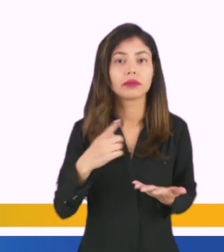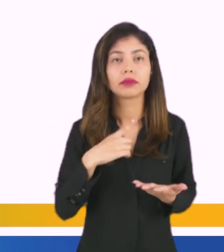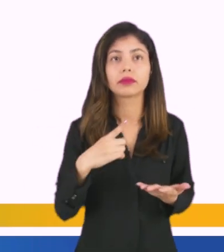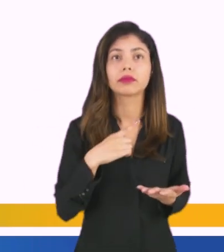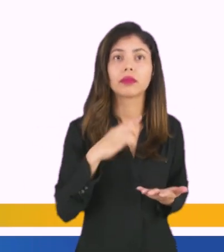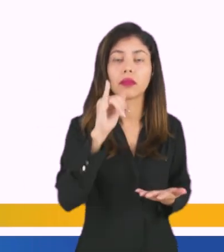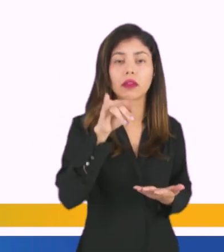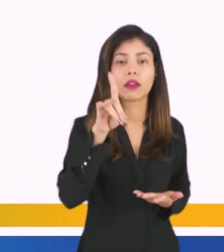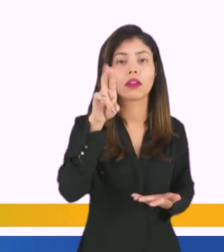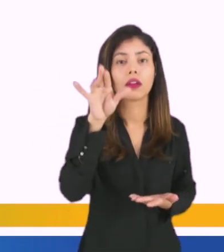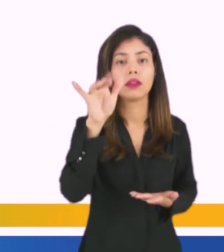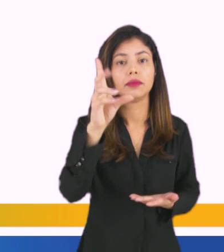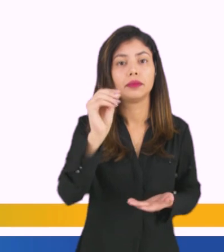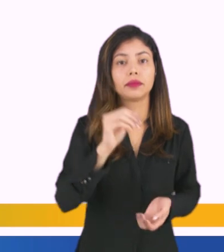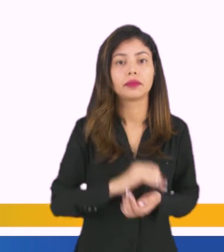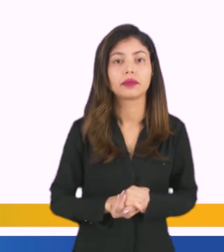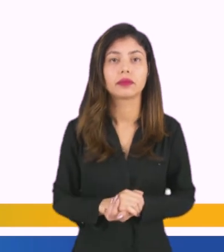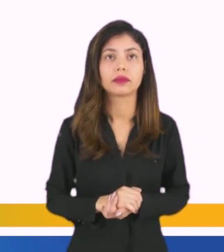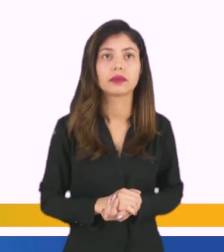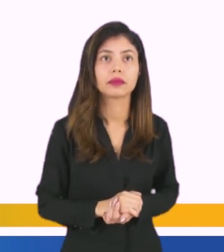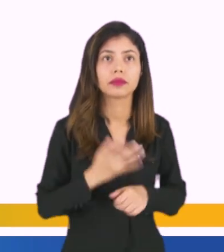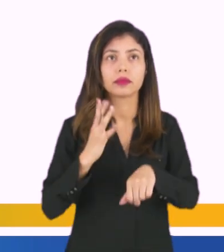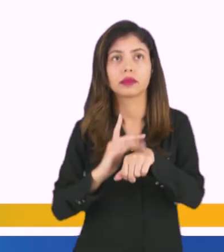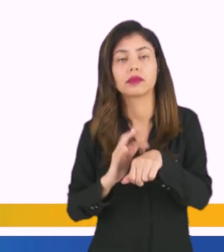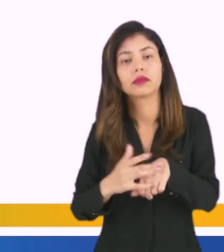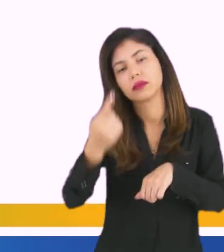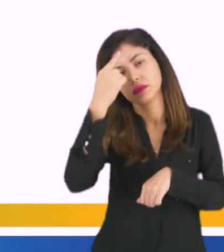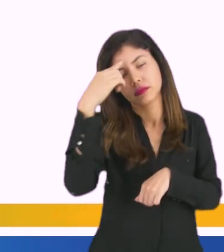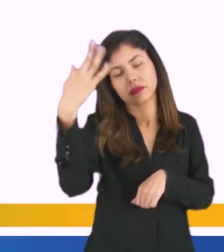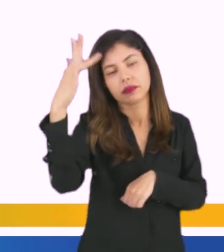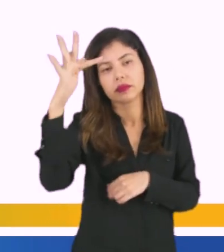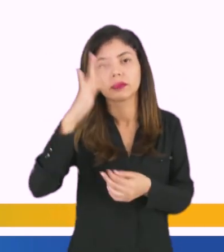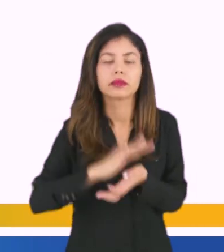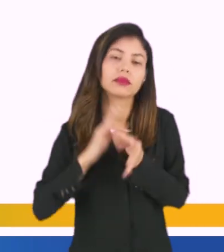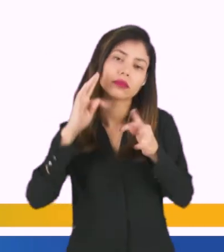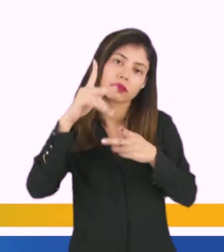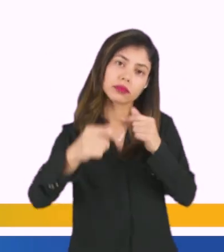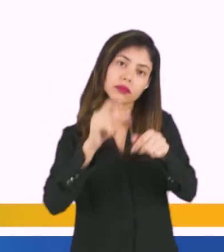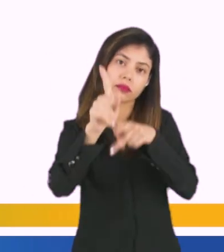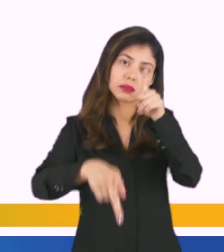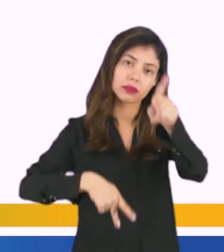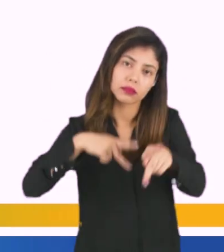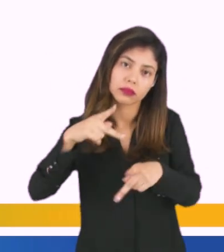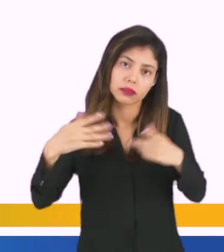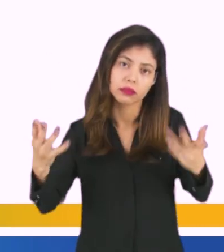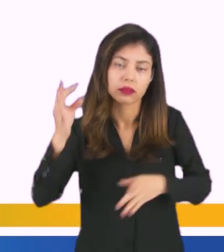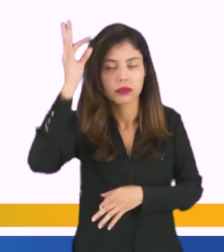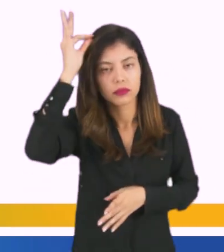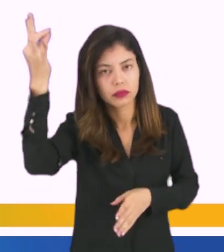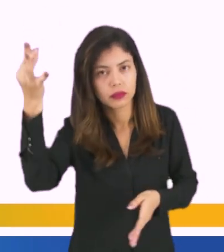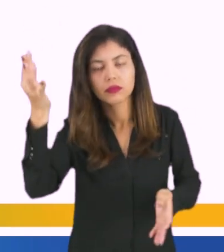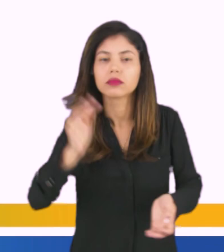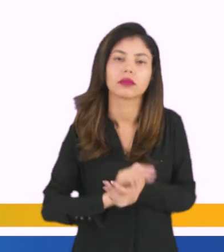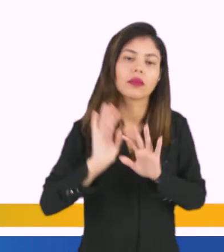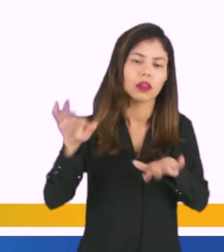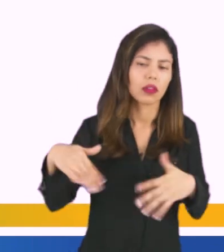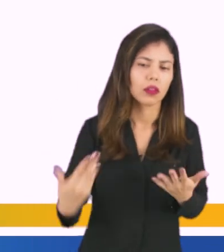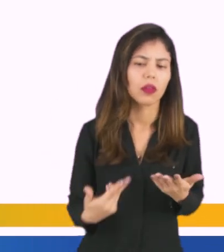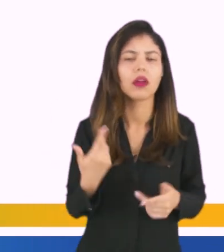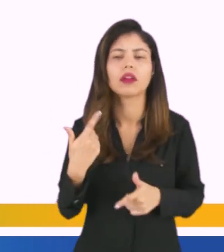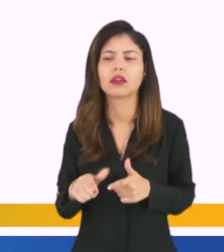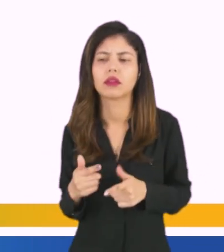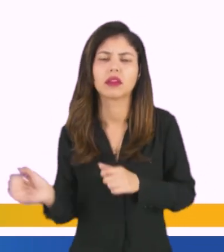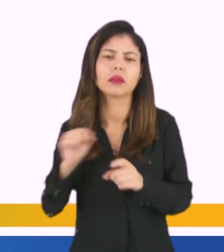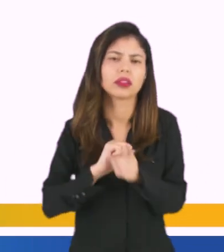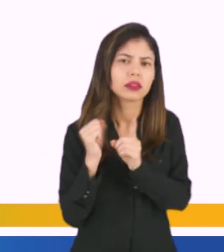um indicador que vai falar sobre a dor de cabeça que a população tem no fio de cabelo? Qual é a relevância que isso tem